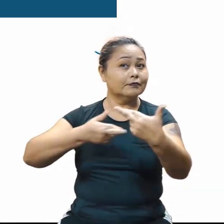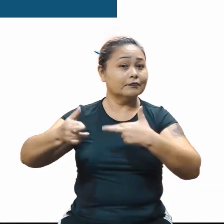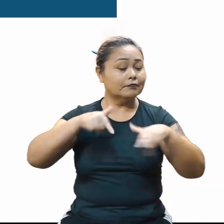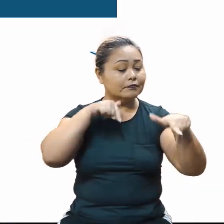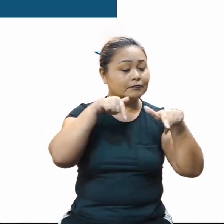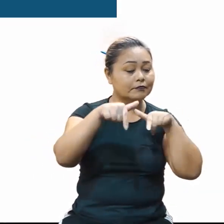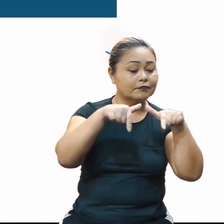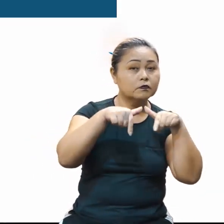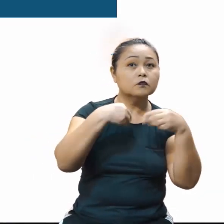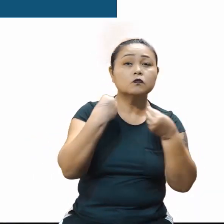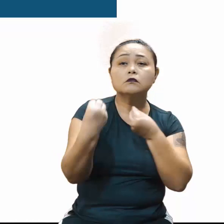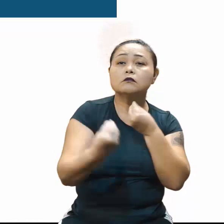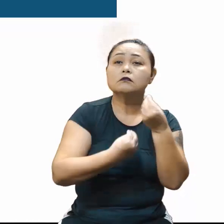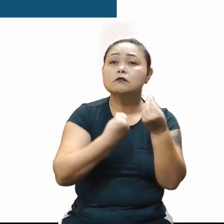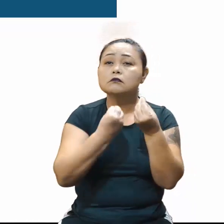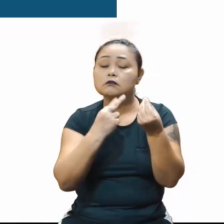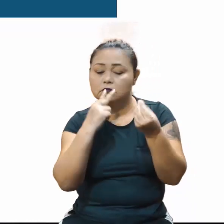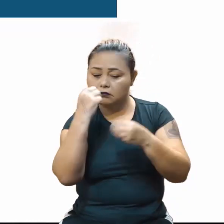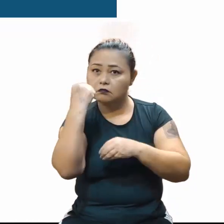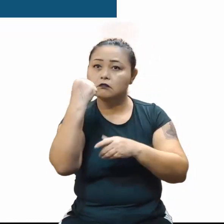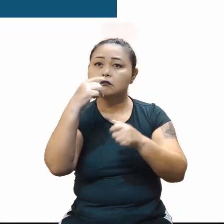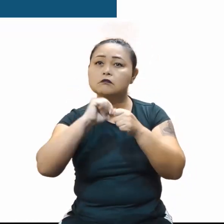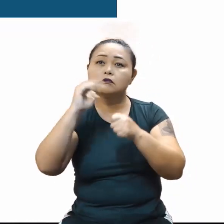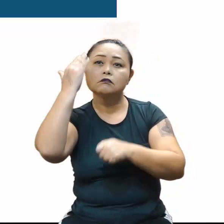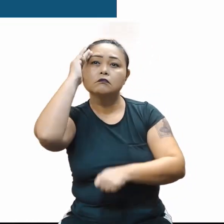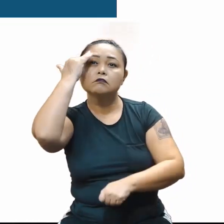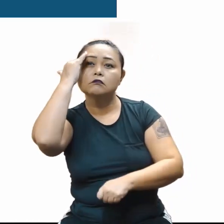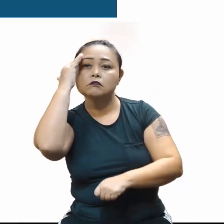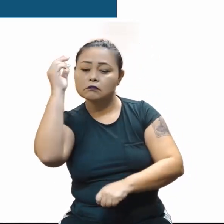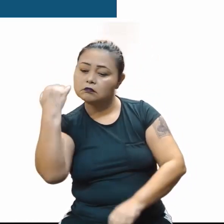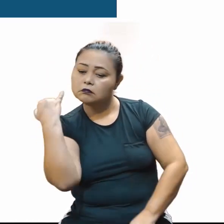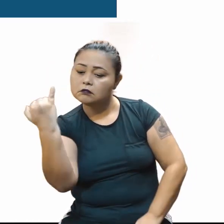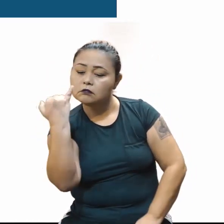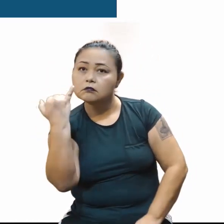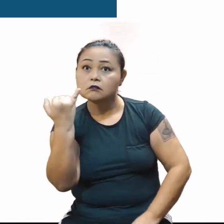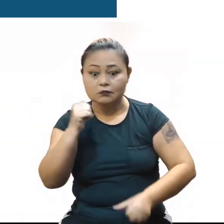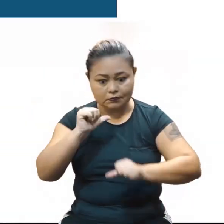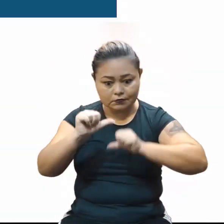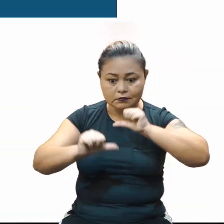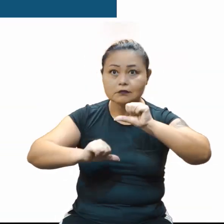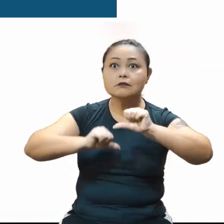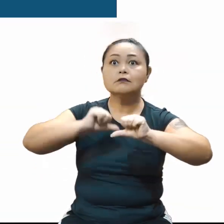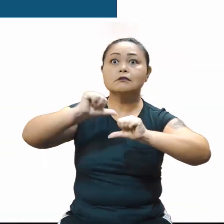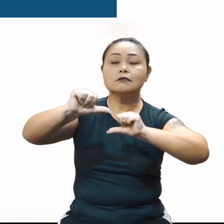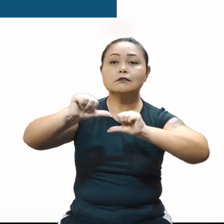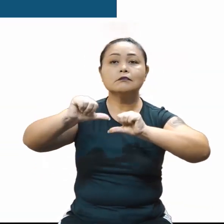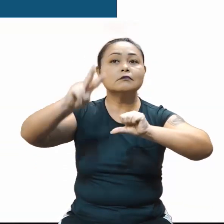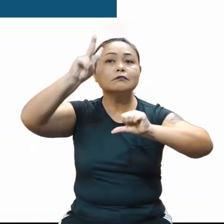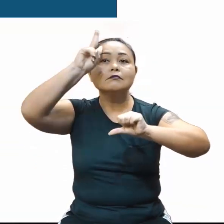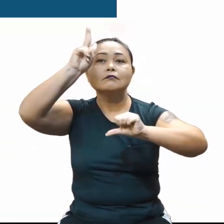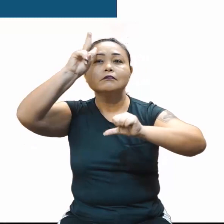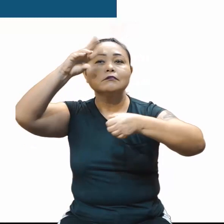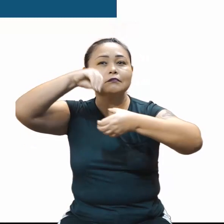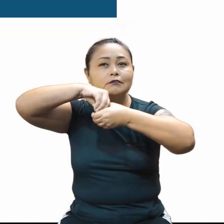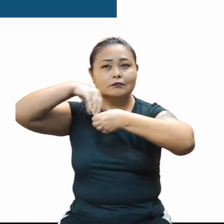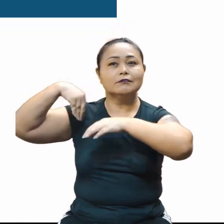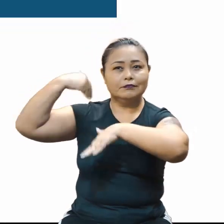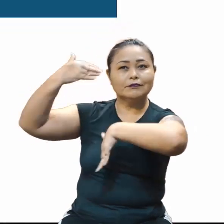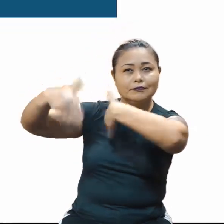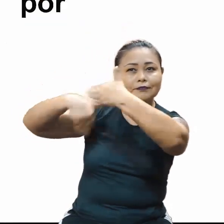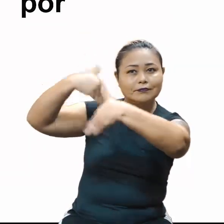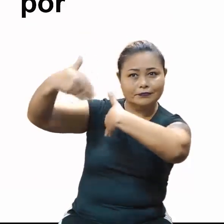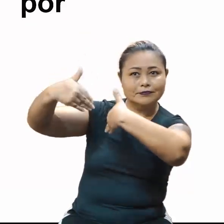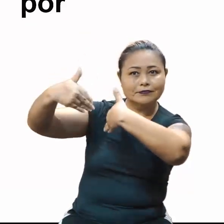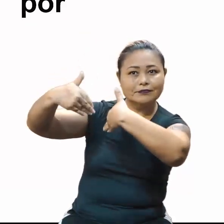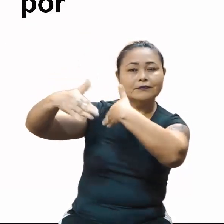o trabalho com as formas de poder, compreendendo sua importância nas transformações históricas.